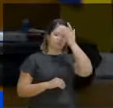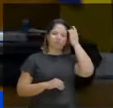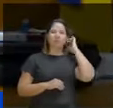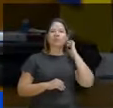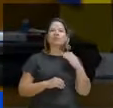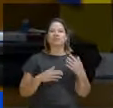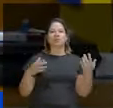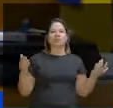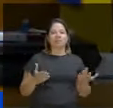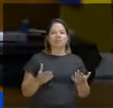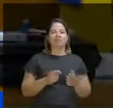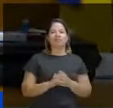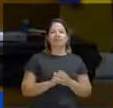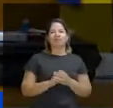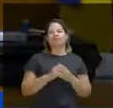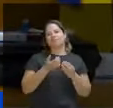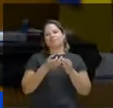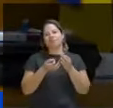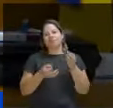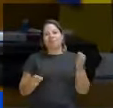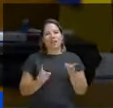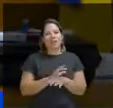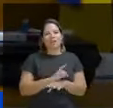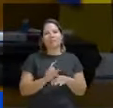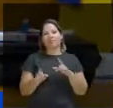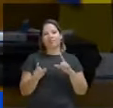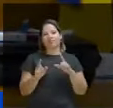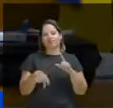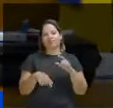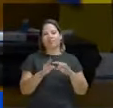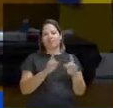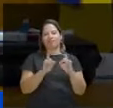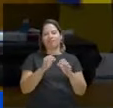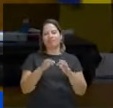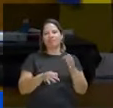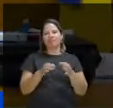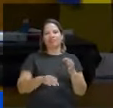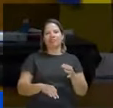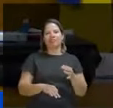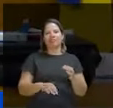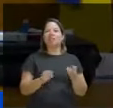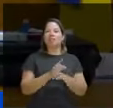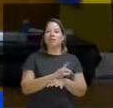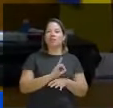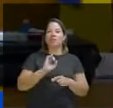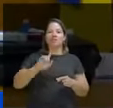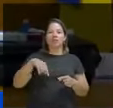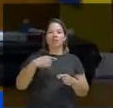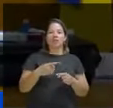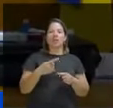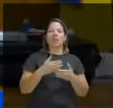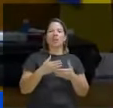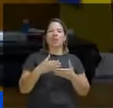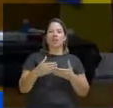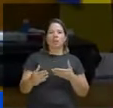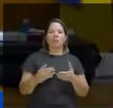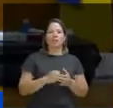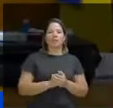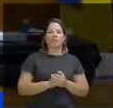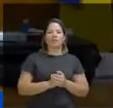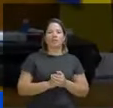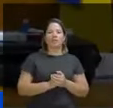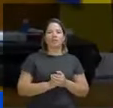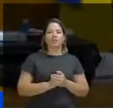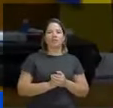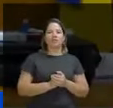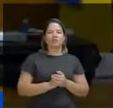né? Mas aqui, sem maiores delongas, né? Porque acabou uma sessão. E nós vamos iniciar, então, a nossa sessão administrativa. Será uma sessão muito